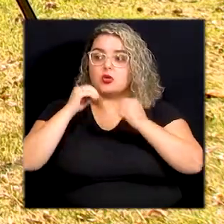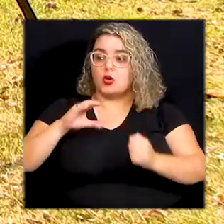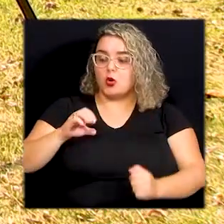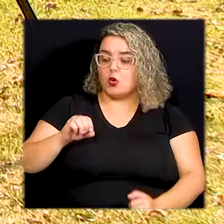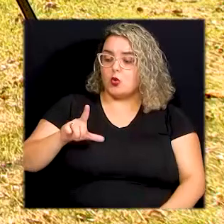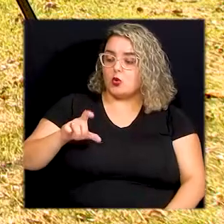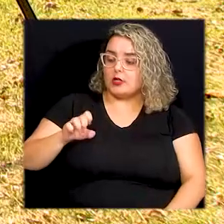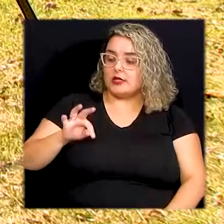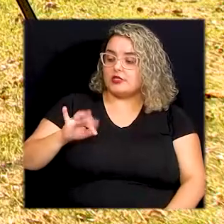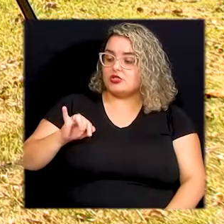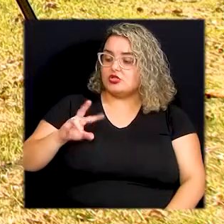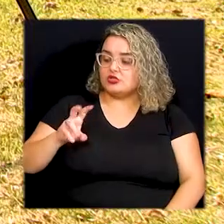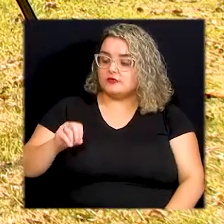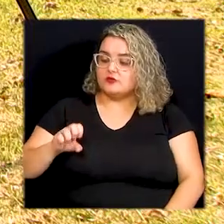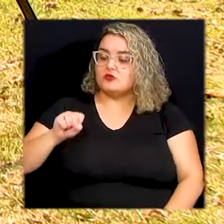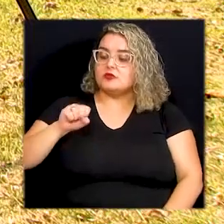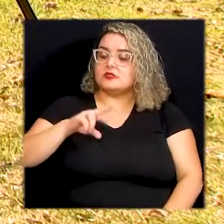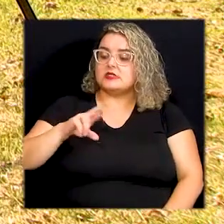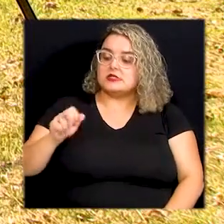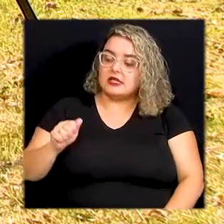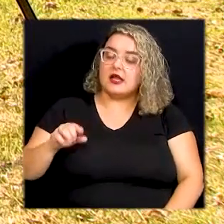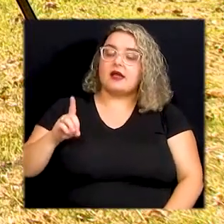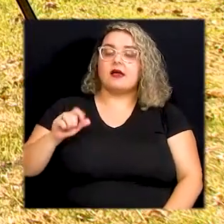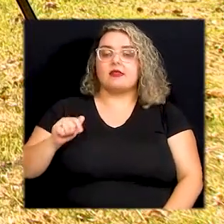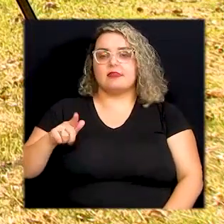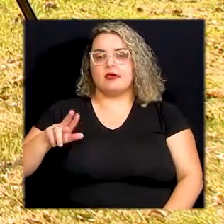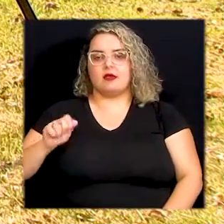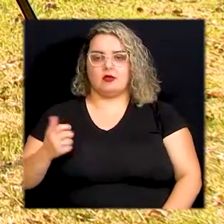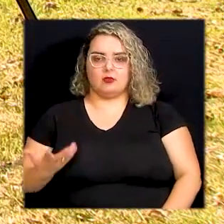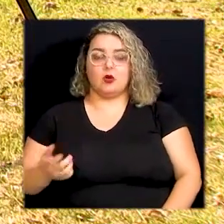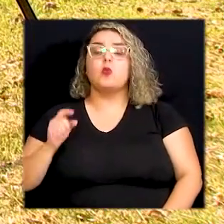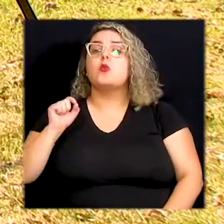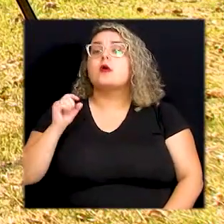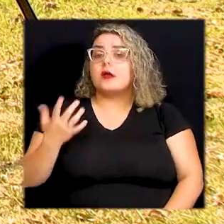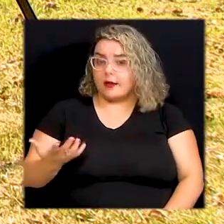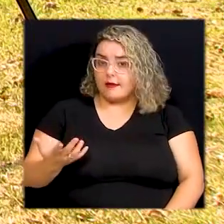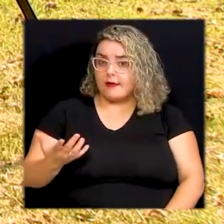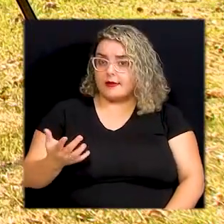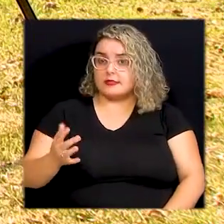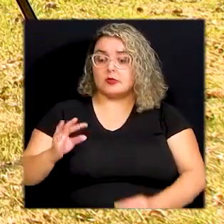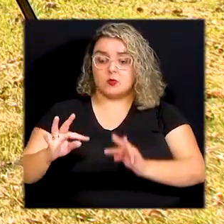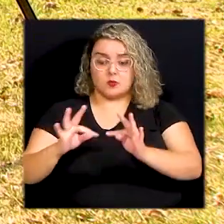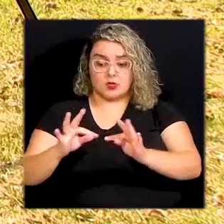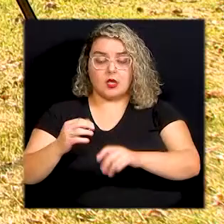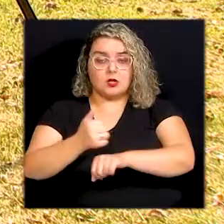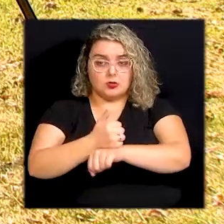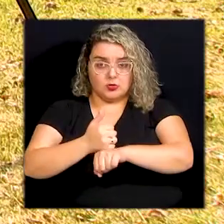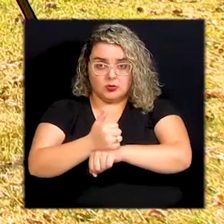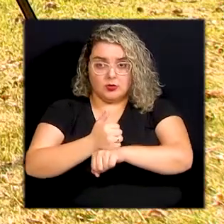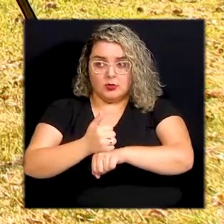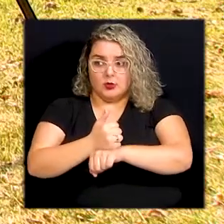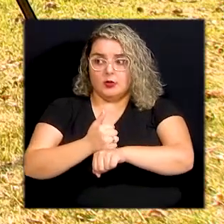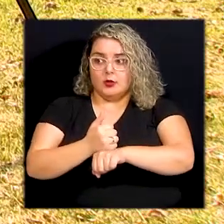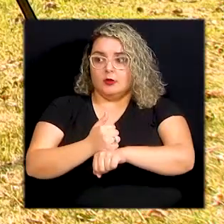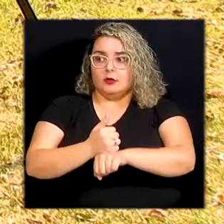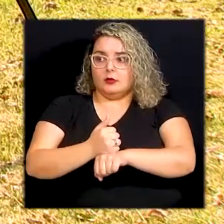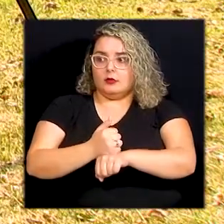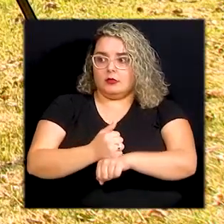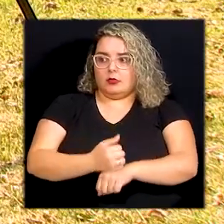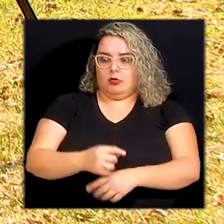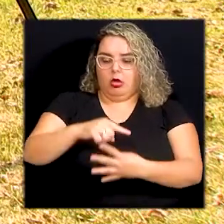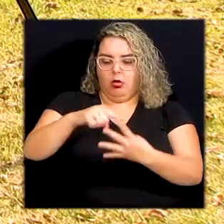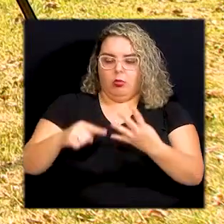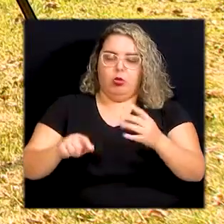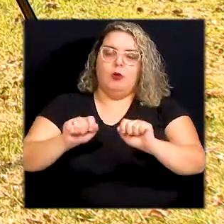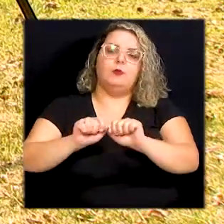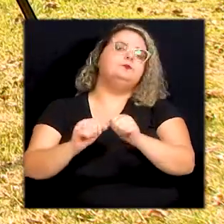o Coletivo Serra d'Água. O que é o Coletivo Serra d'Água? São técnicos profissionais, tem